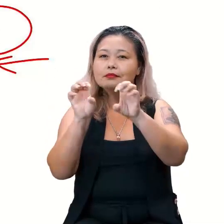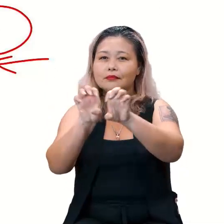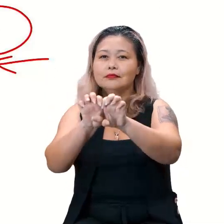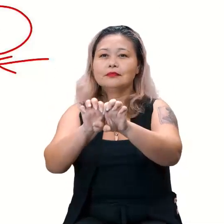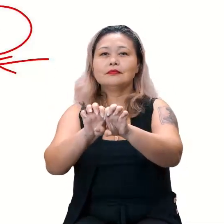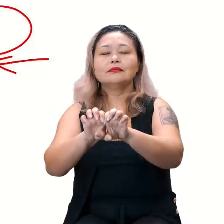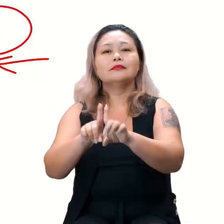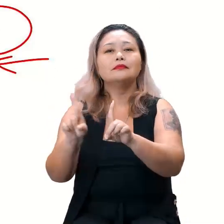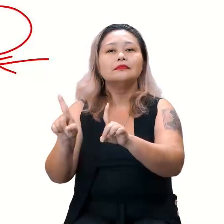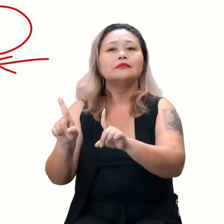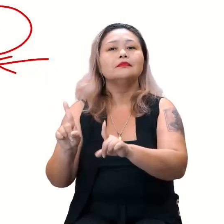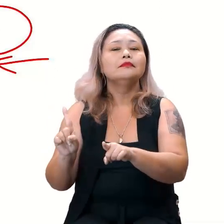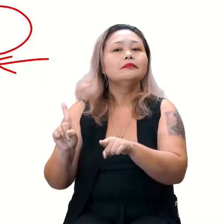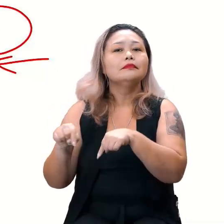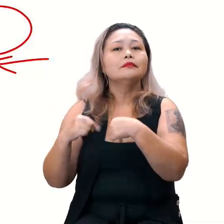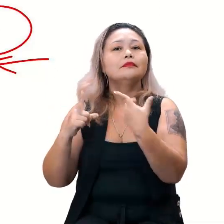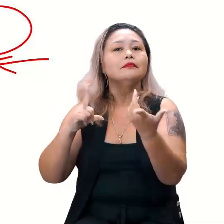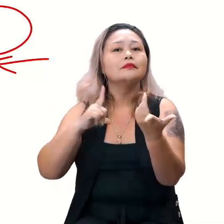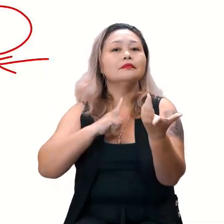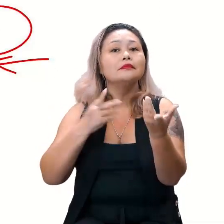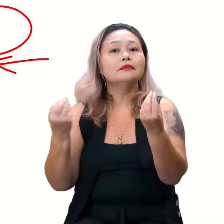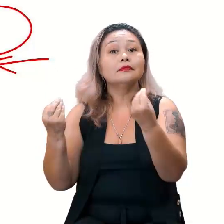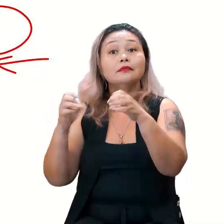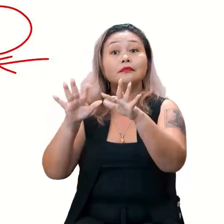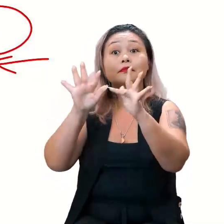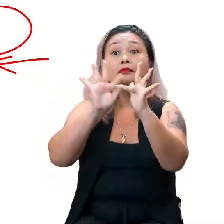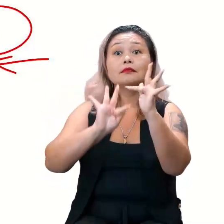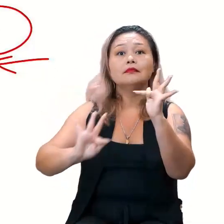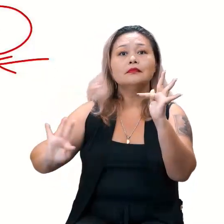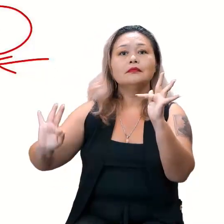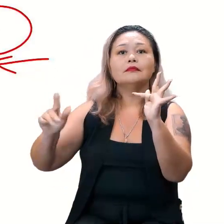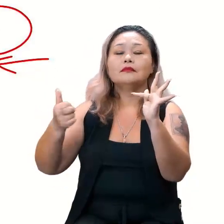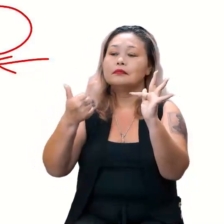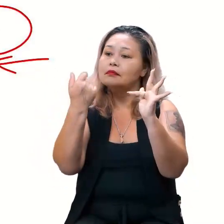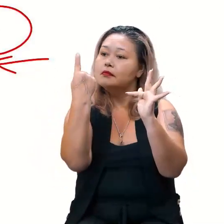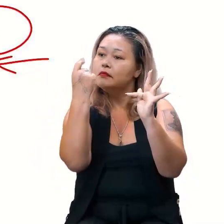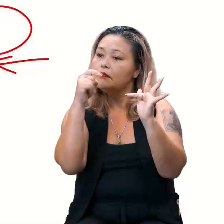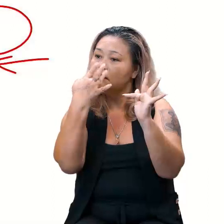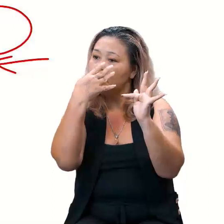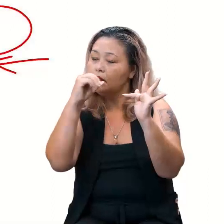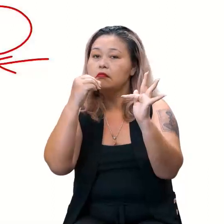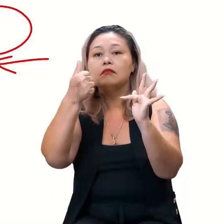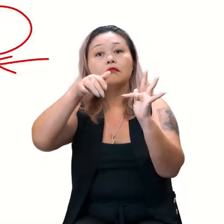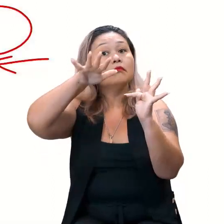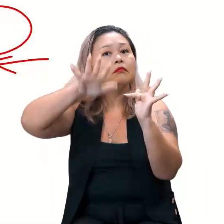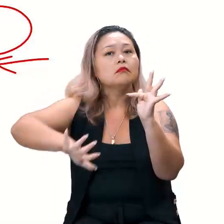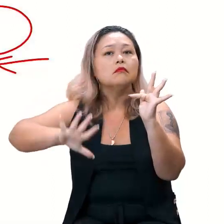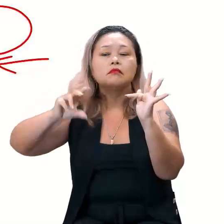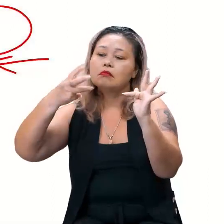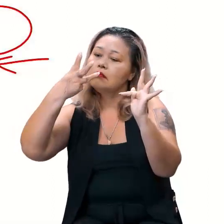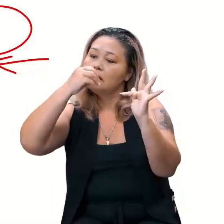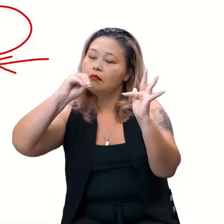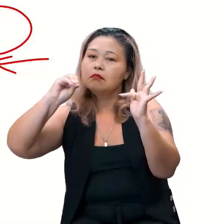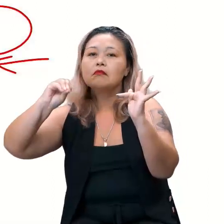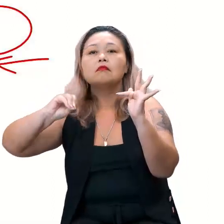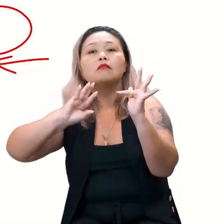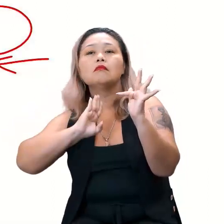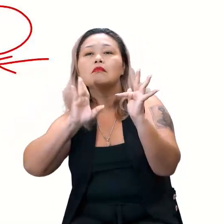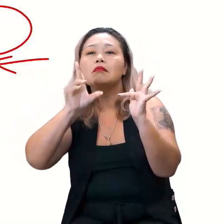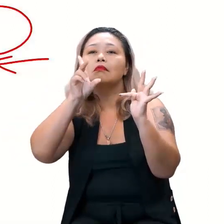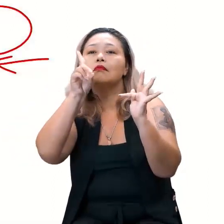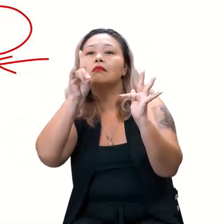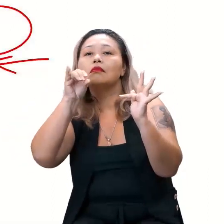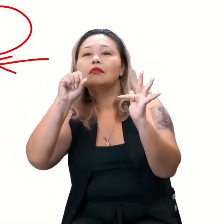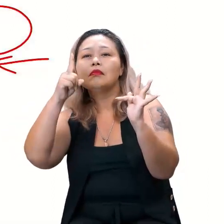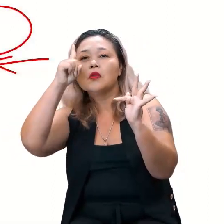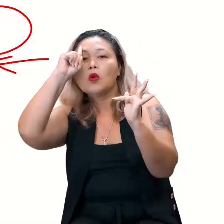vamos equacionar essa situação? A gente pode montar uma função, ó, 1.400 é o valor fixo e 300 é em função dos